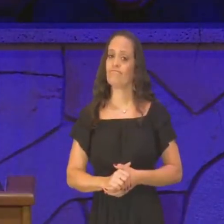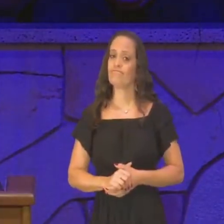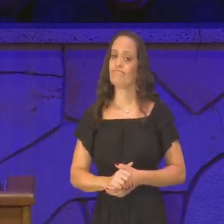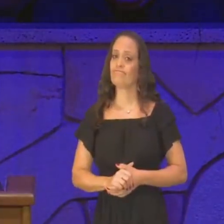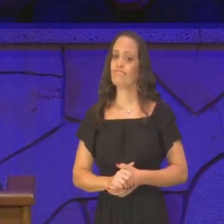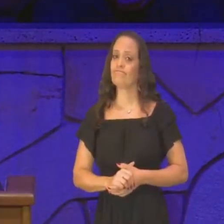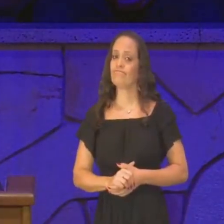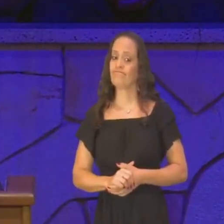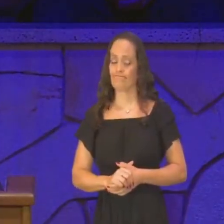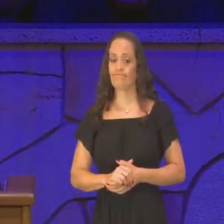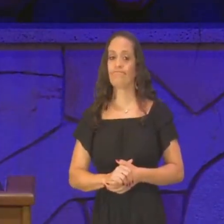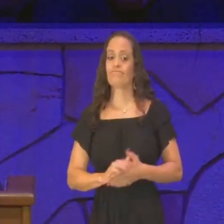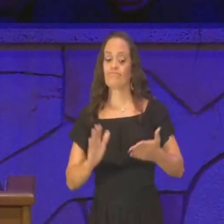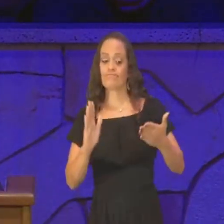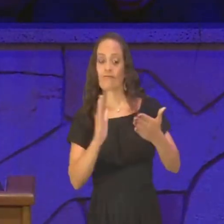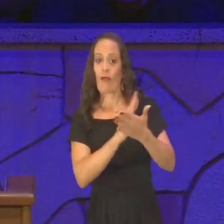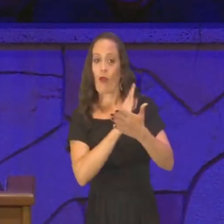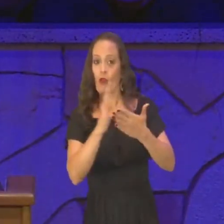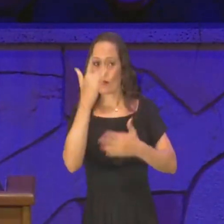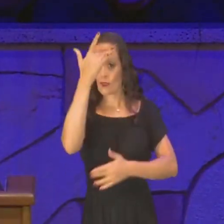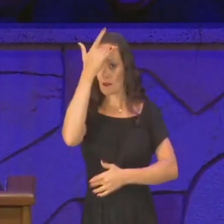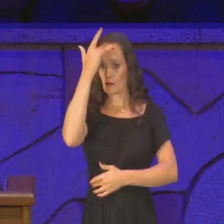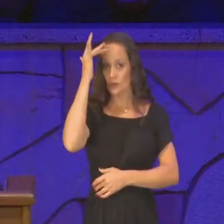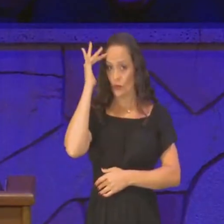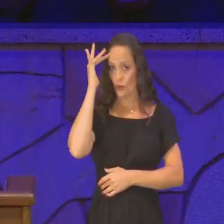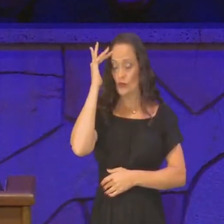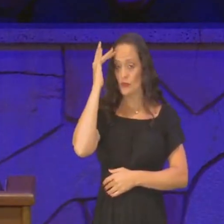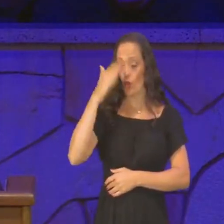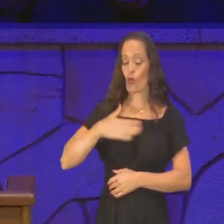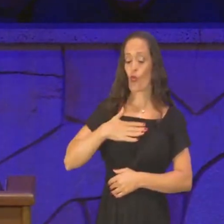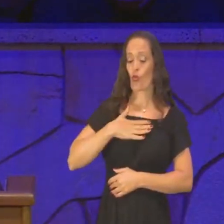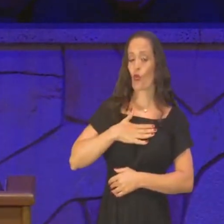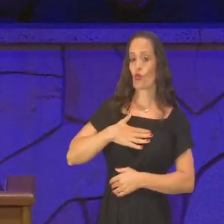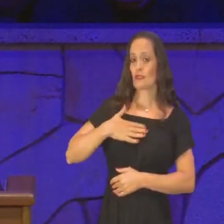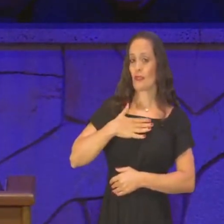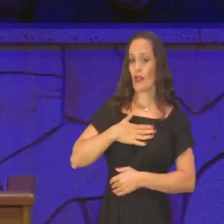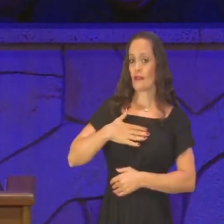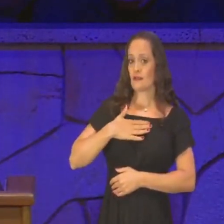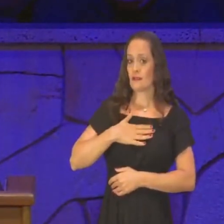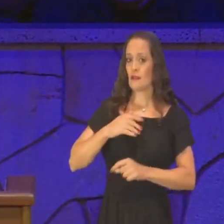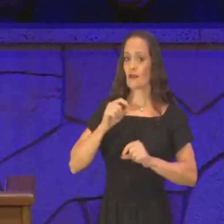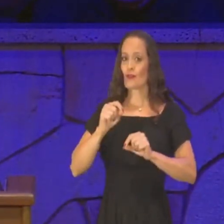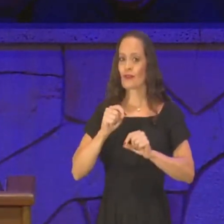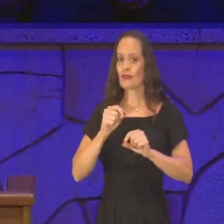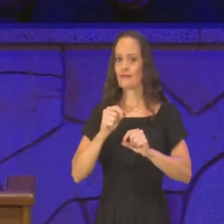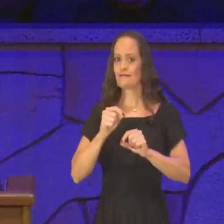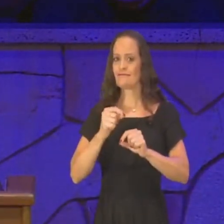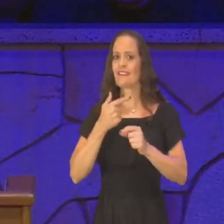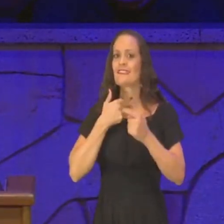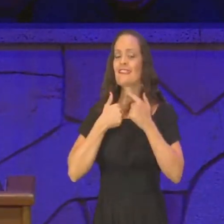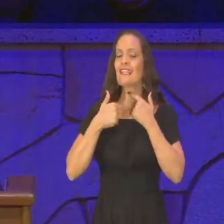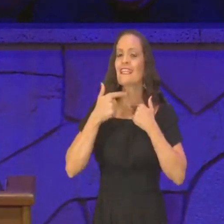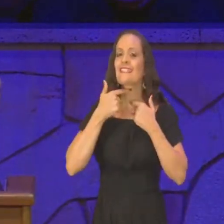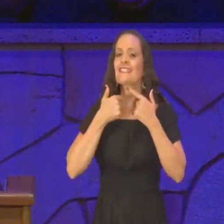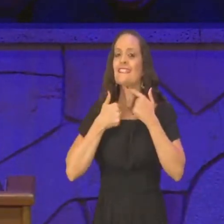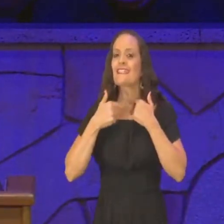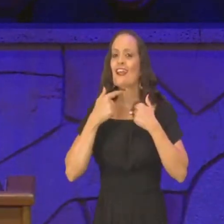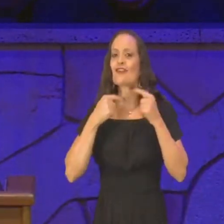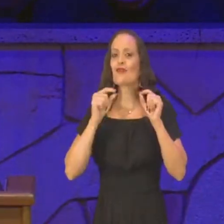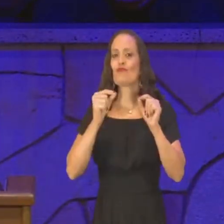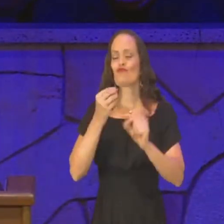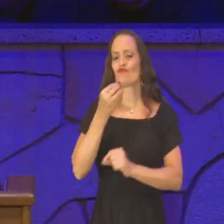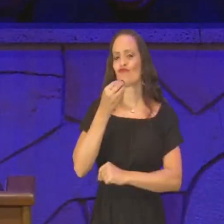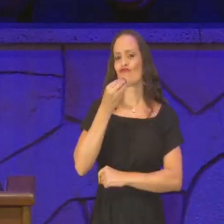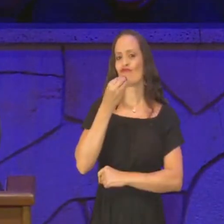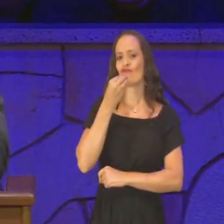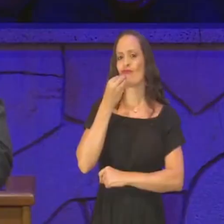muitas pessoas gostariam que essas buscas e aspirações pudessem acontecer de